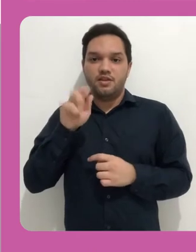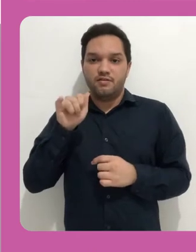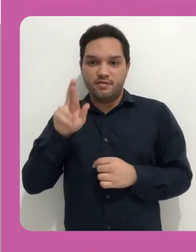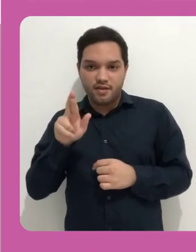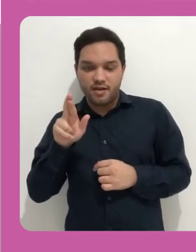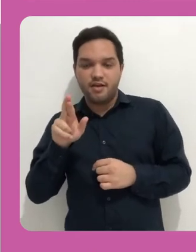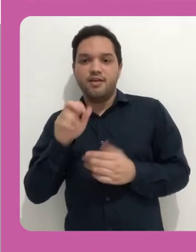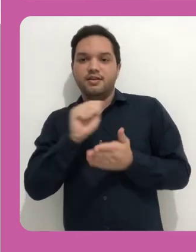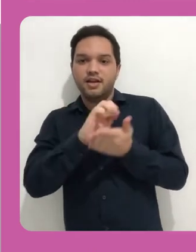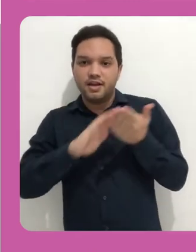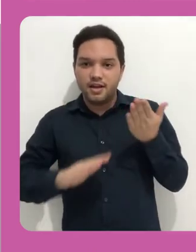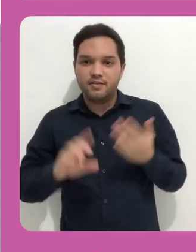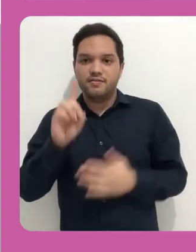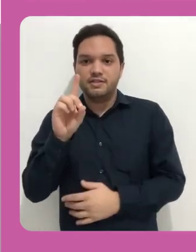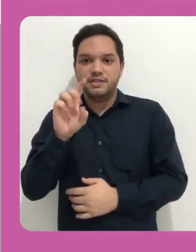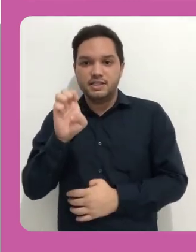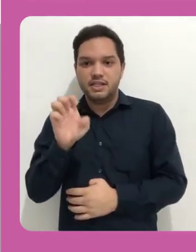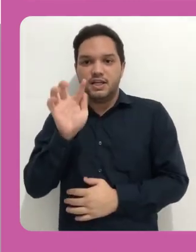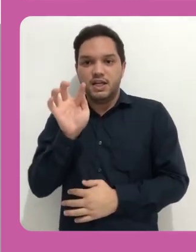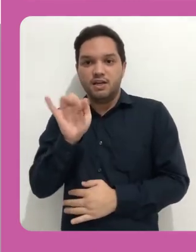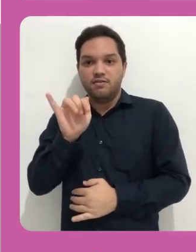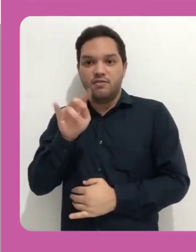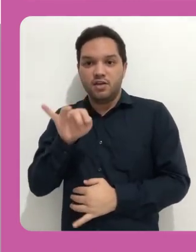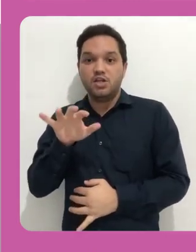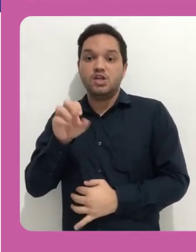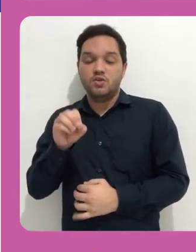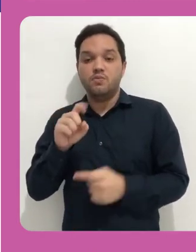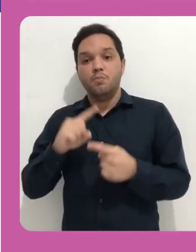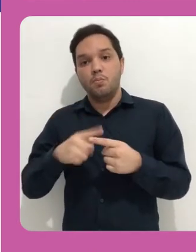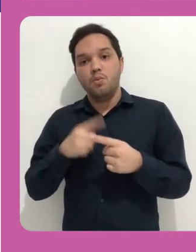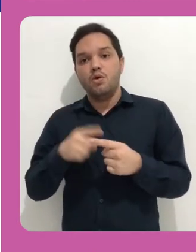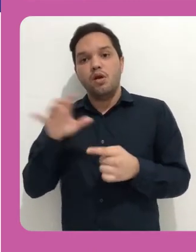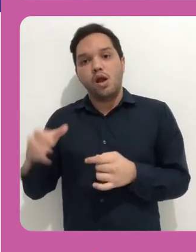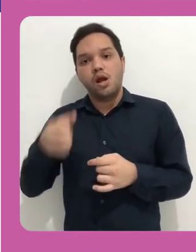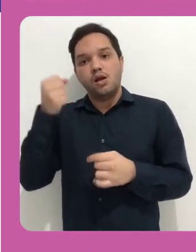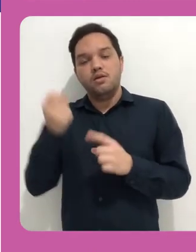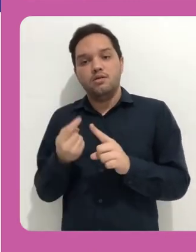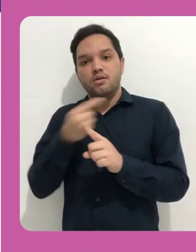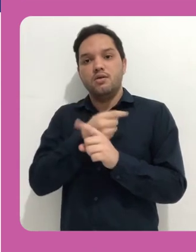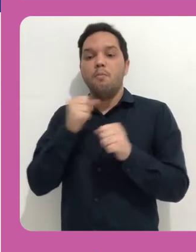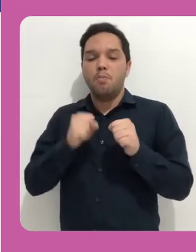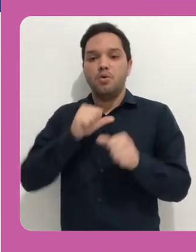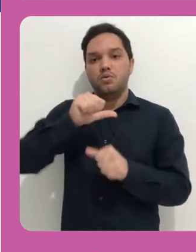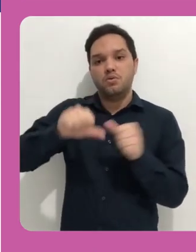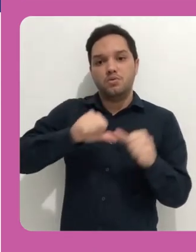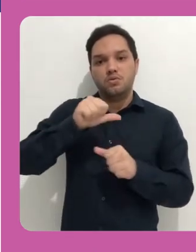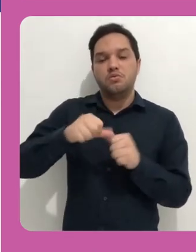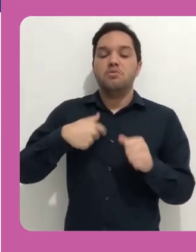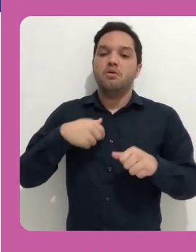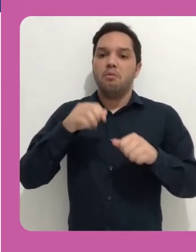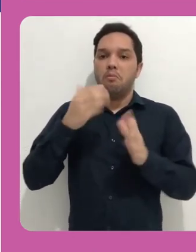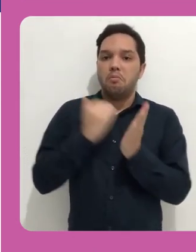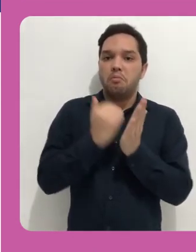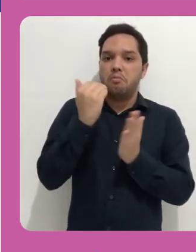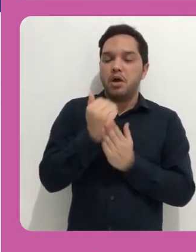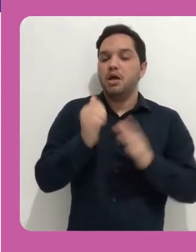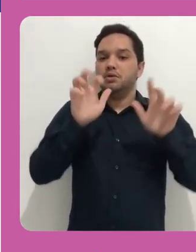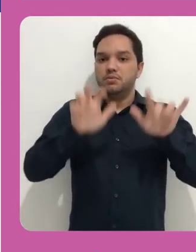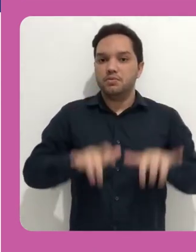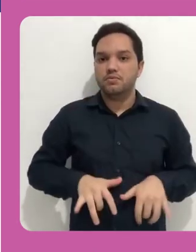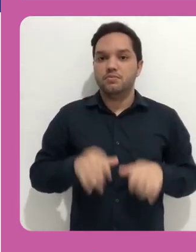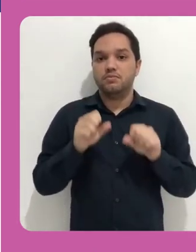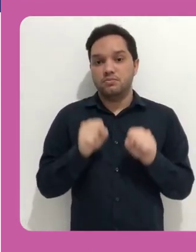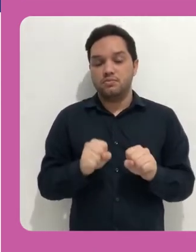pode salvar, depois voltar, editar, e agora eu vou escrever mais alguma coisa. Vou colocar isso aqui